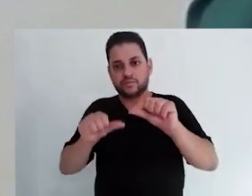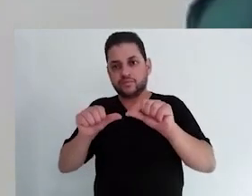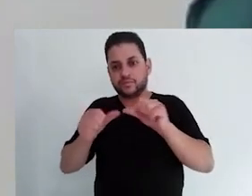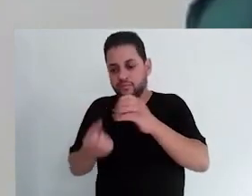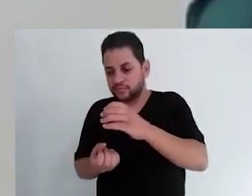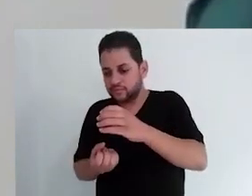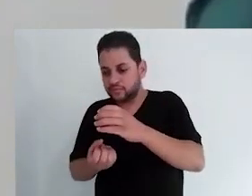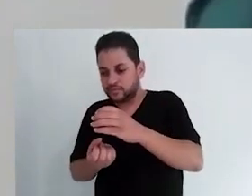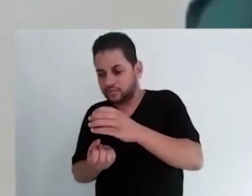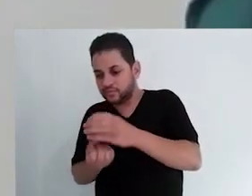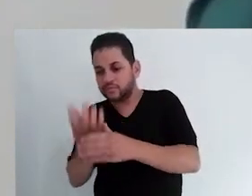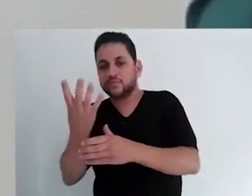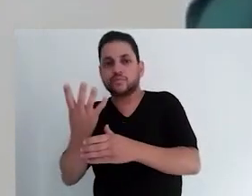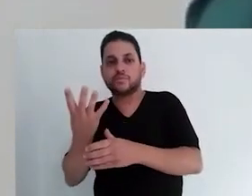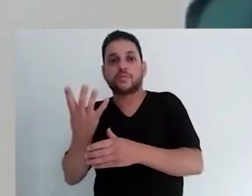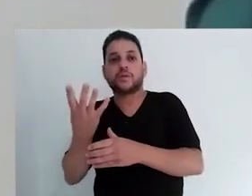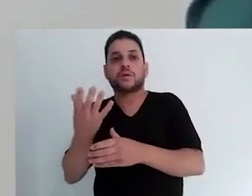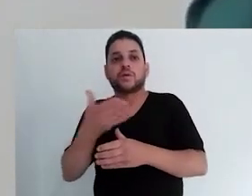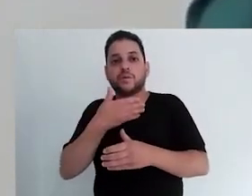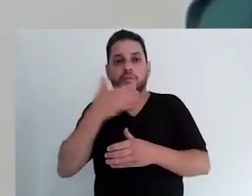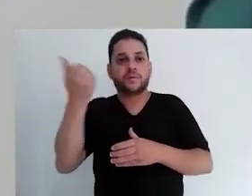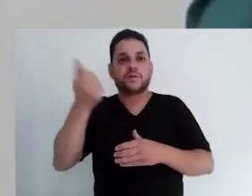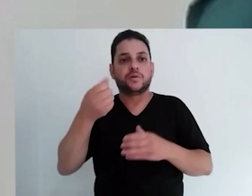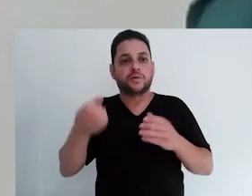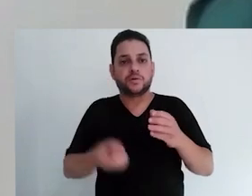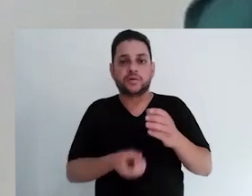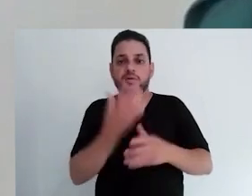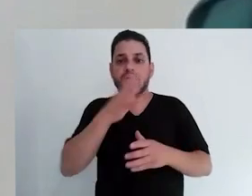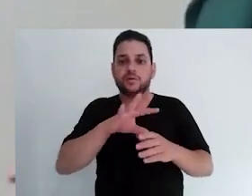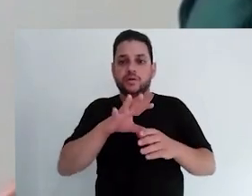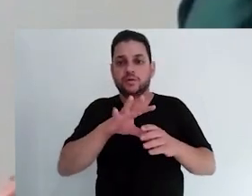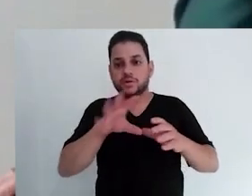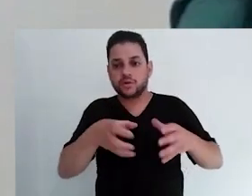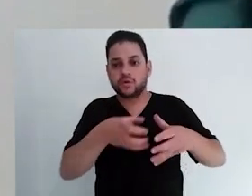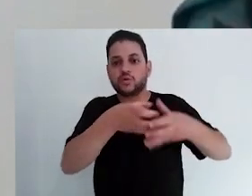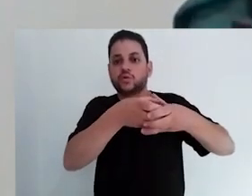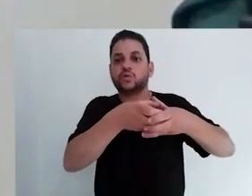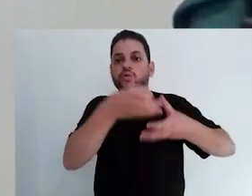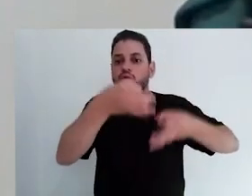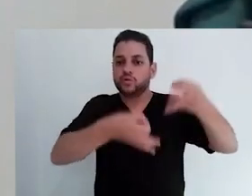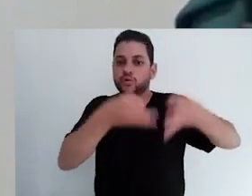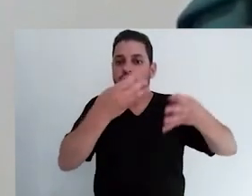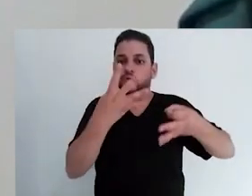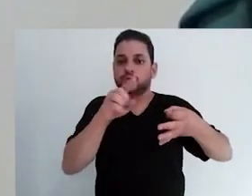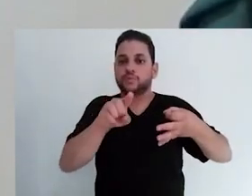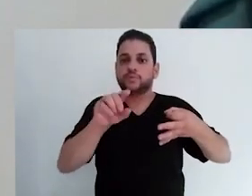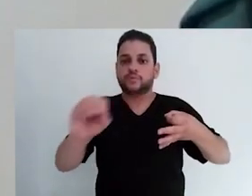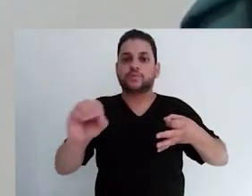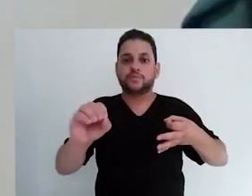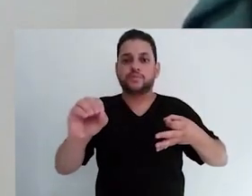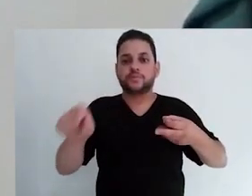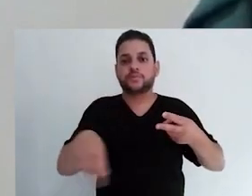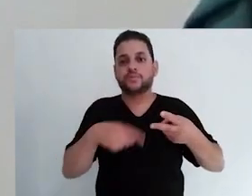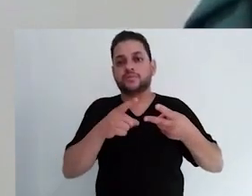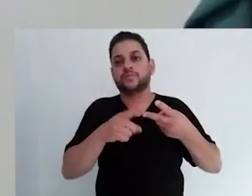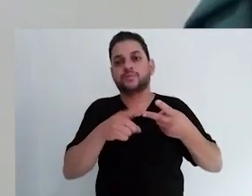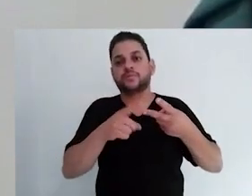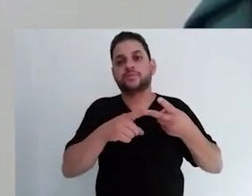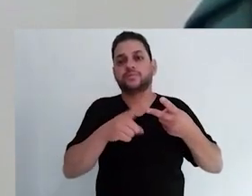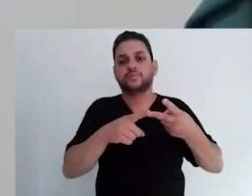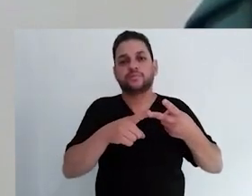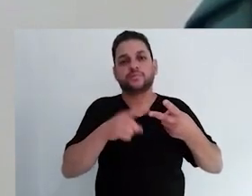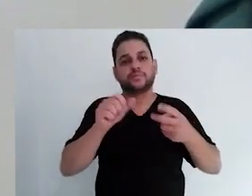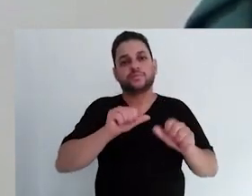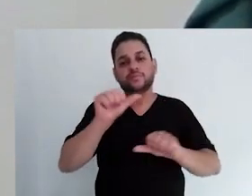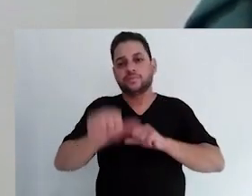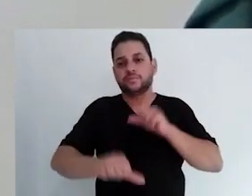recursal, optou-se pela criação de um núcleo de Justiça 4.0. O 2º núcleo, ele resulta da conversão